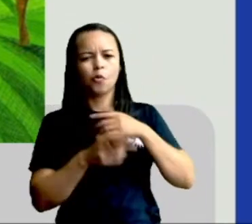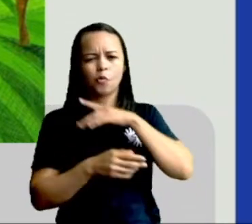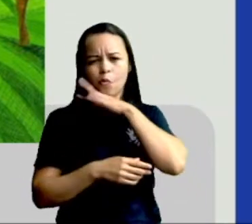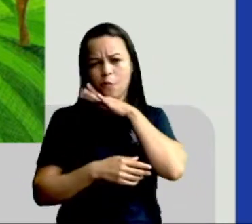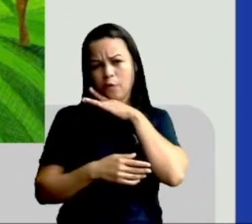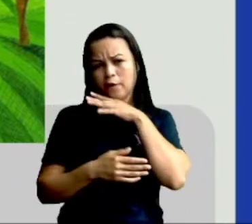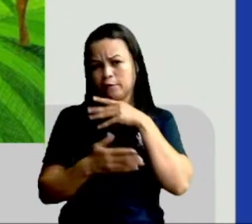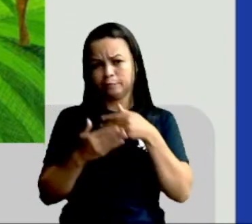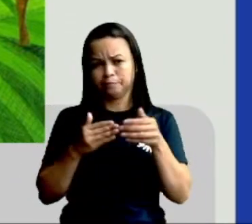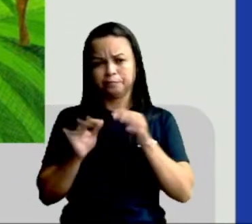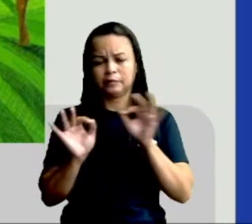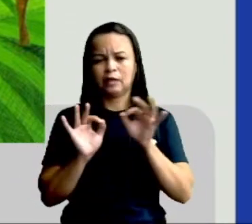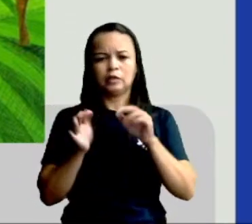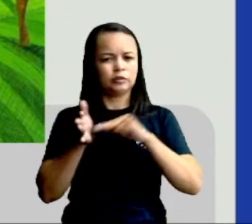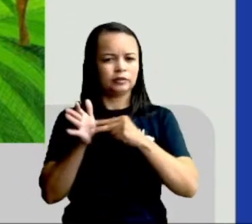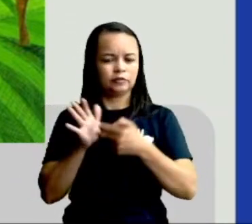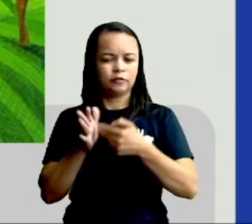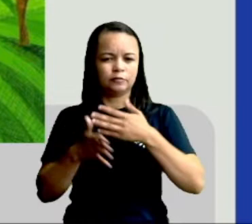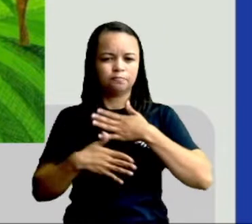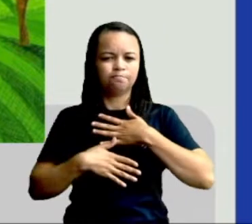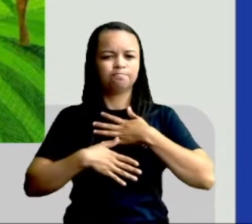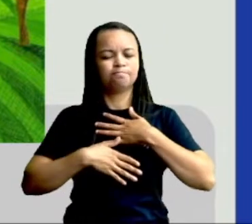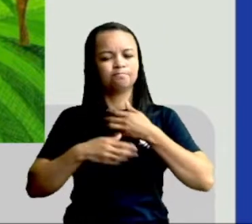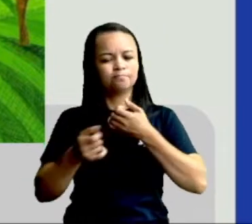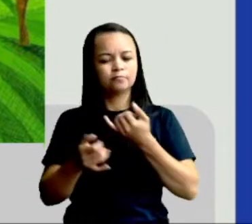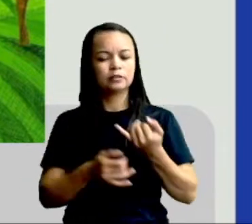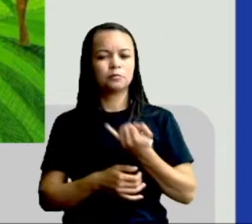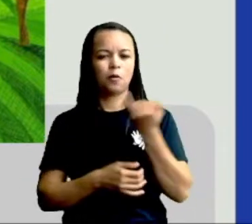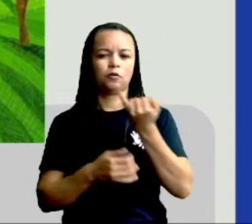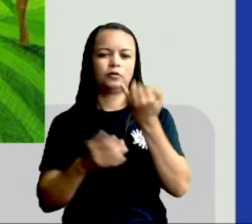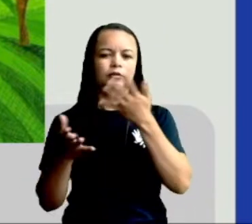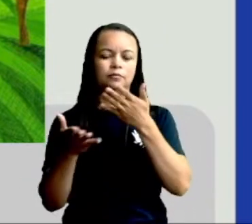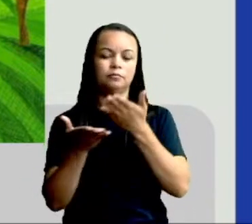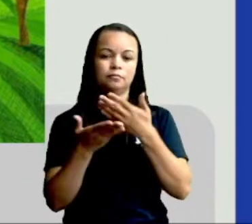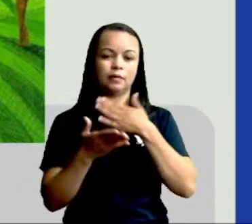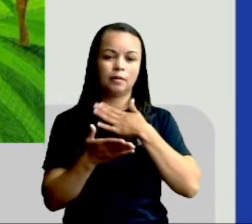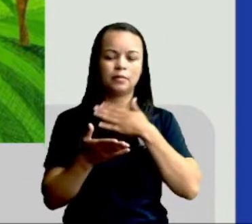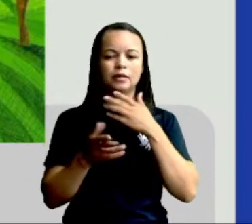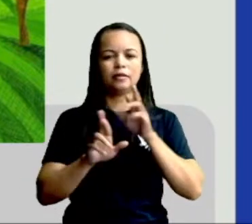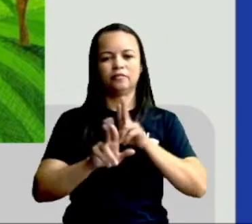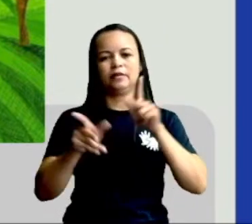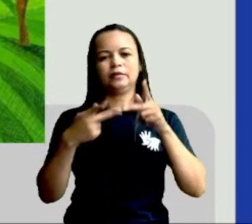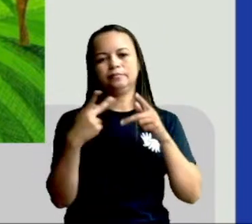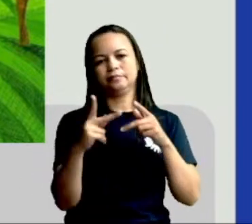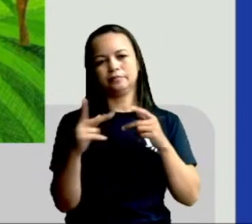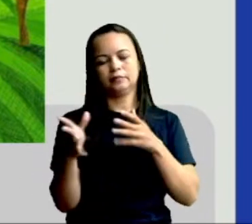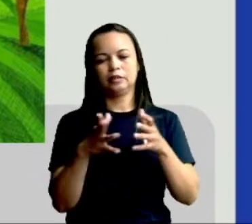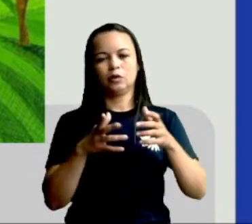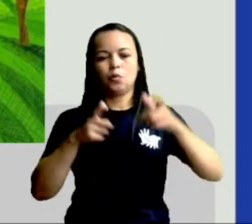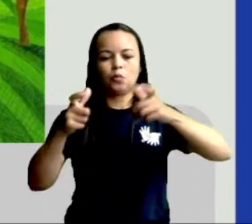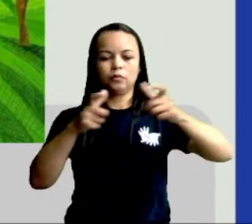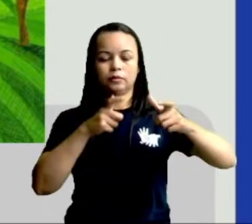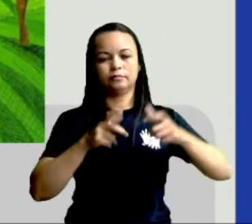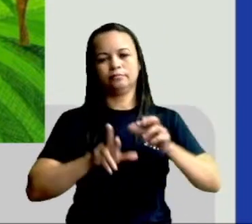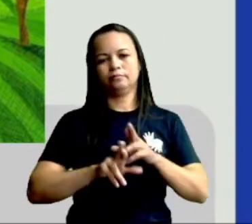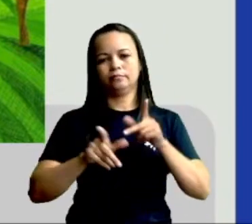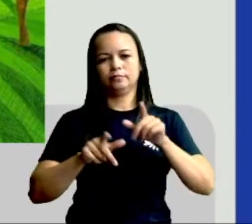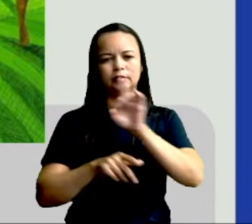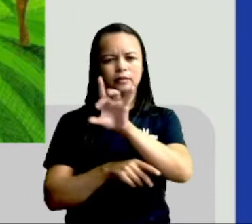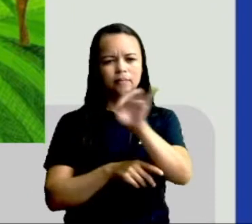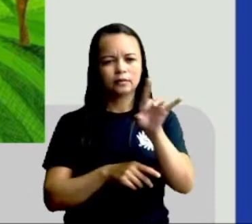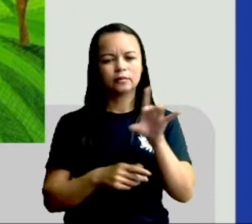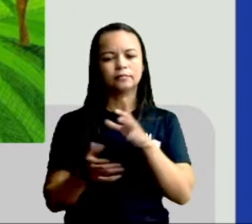não importa o lugar que tem um significado afetivo para mim ele é diferente para mim do que é para você então um lugar diferente para cada pessoa